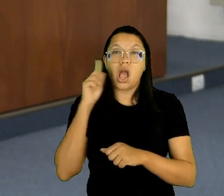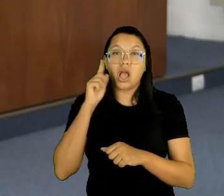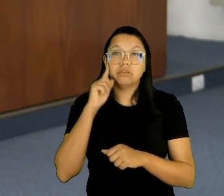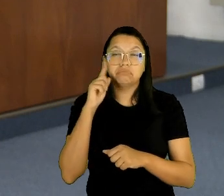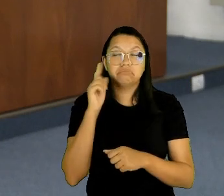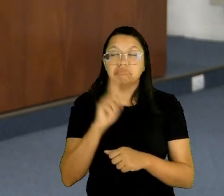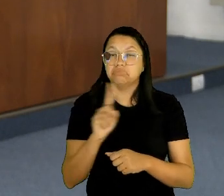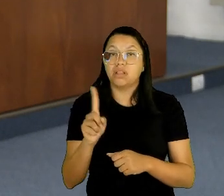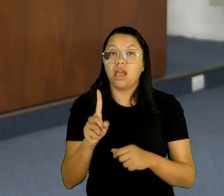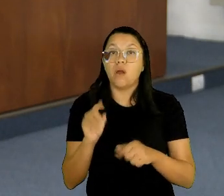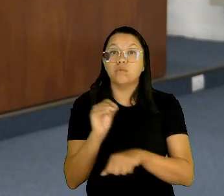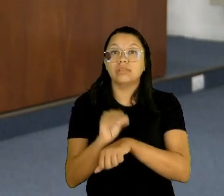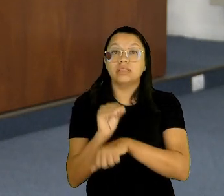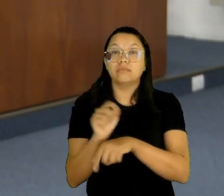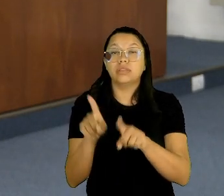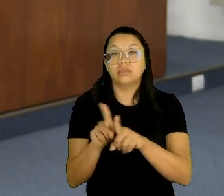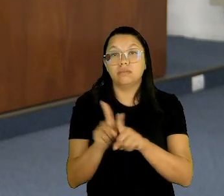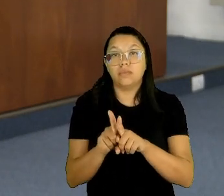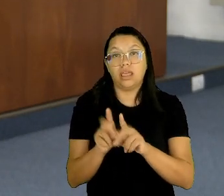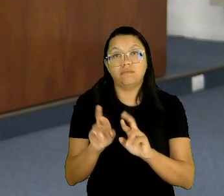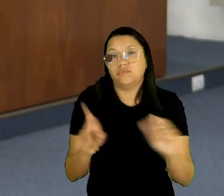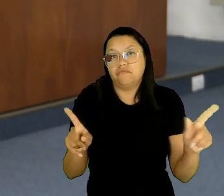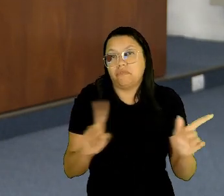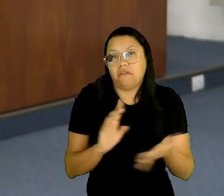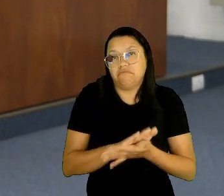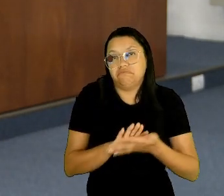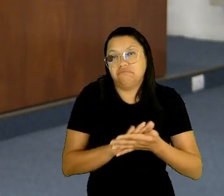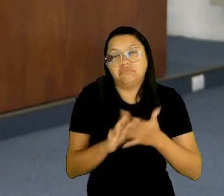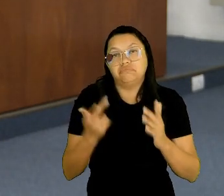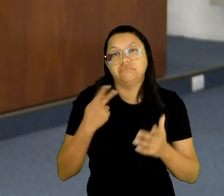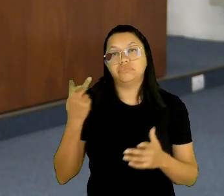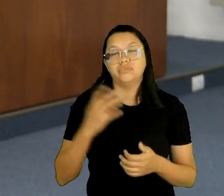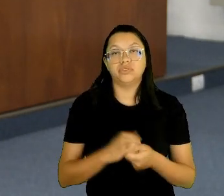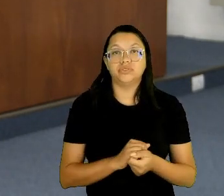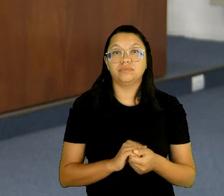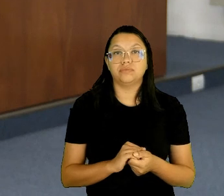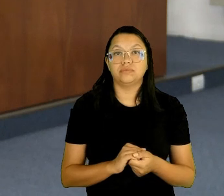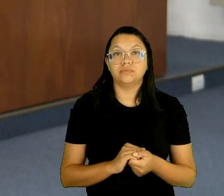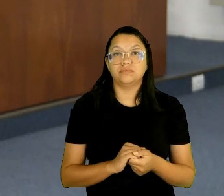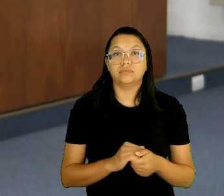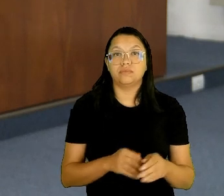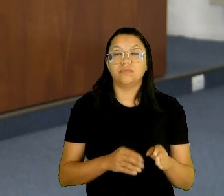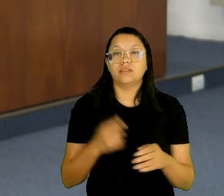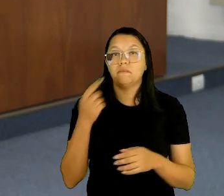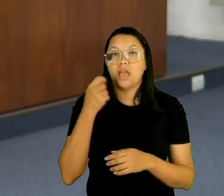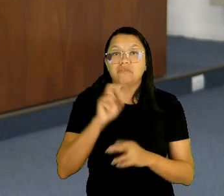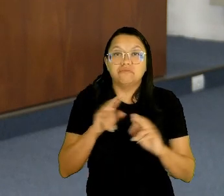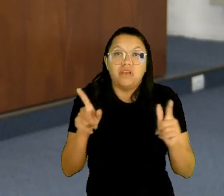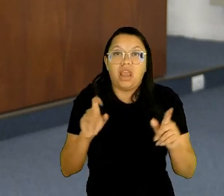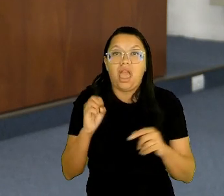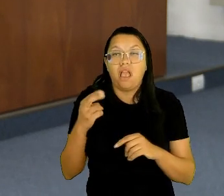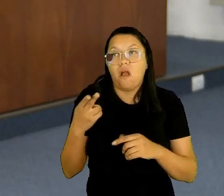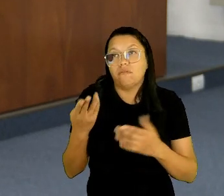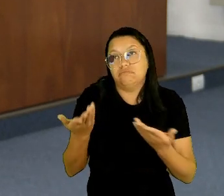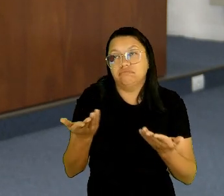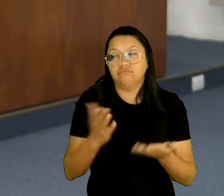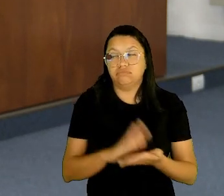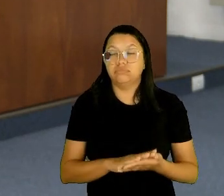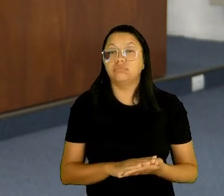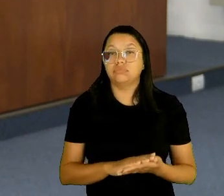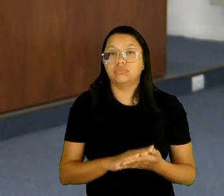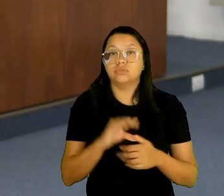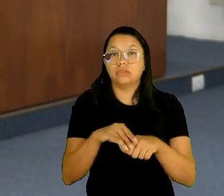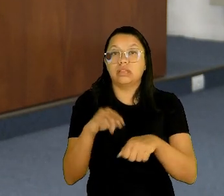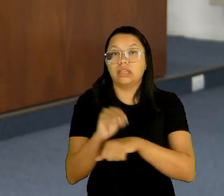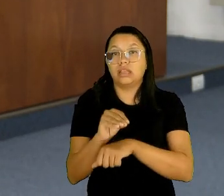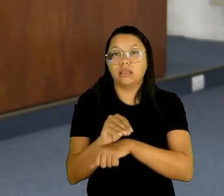não. E o tratamento também não vai ter nada diferente para a gente dar uma medicação diferente ou uma